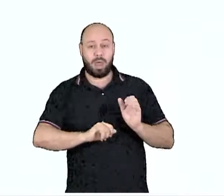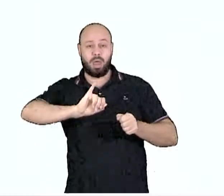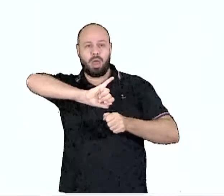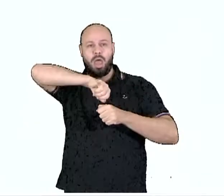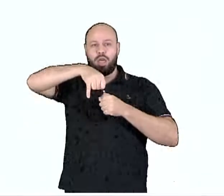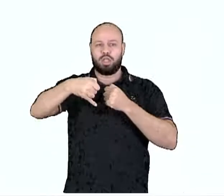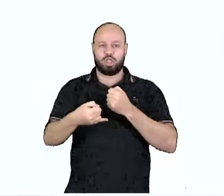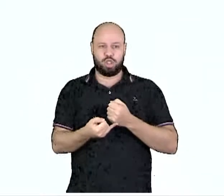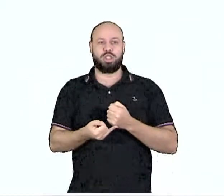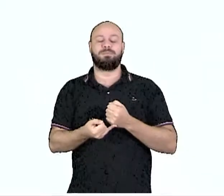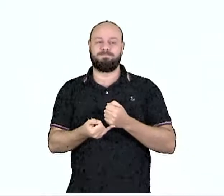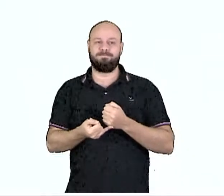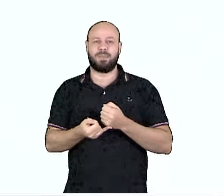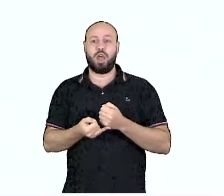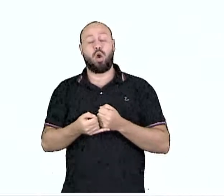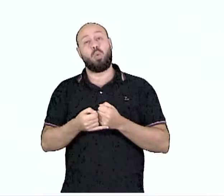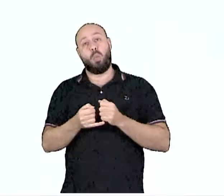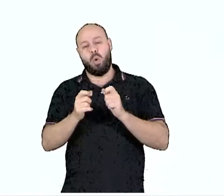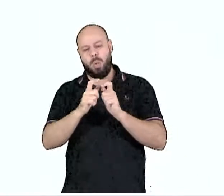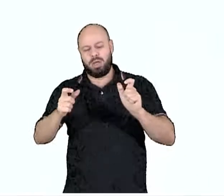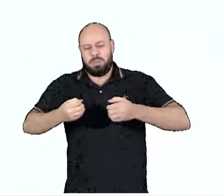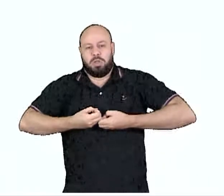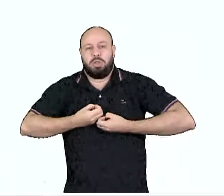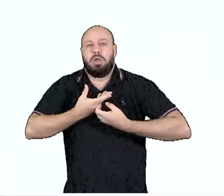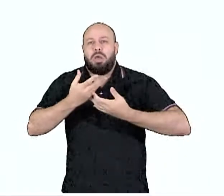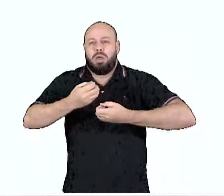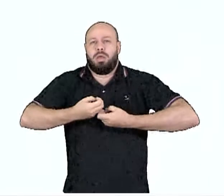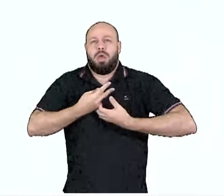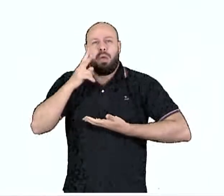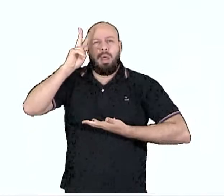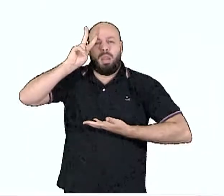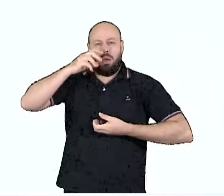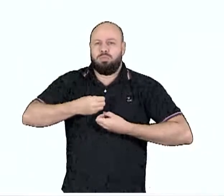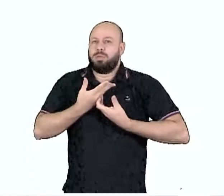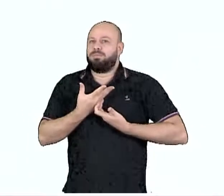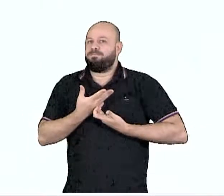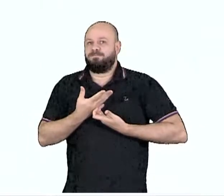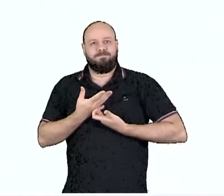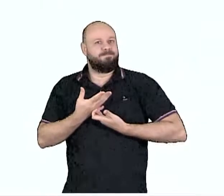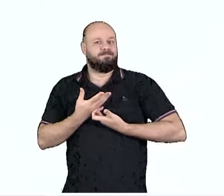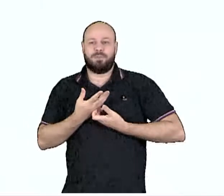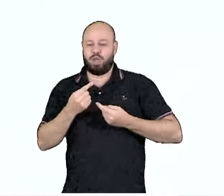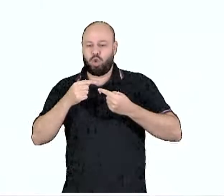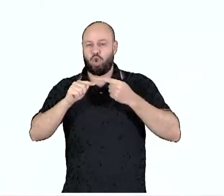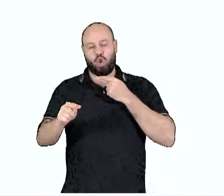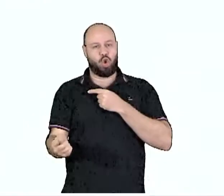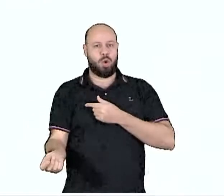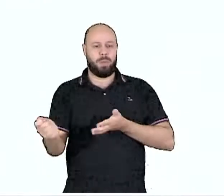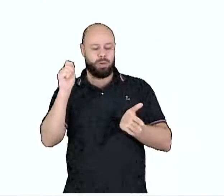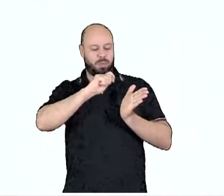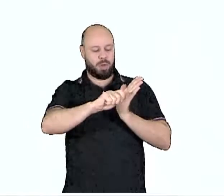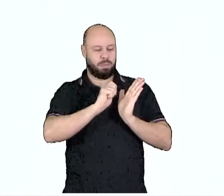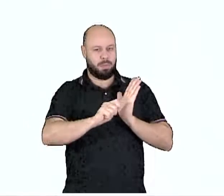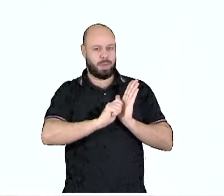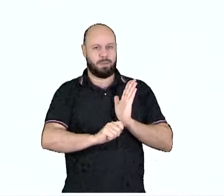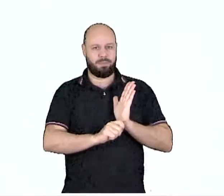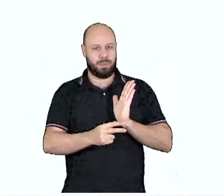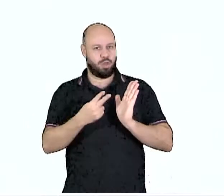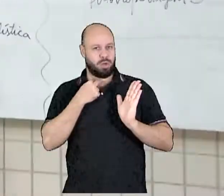ou expressões que remetem a sentimentos, por exemplo, não devem ser utilizados. Então, igual eu